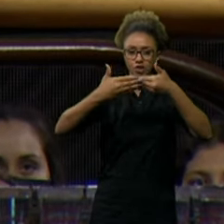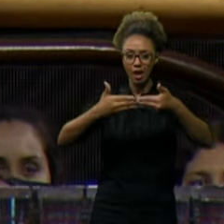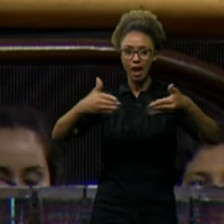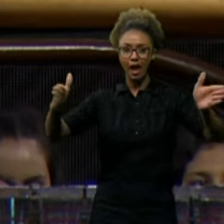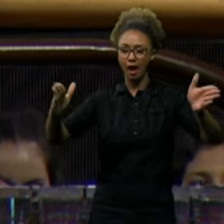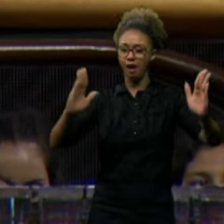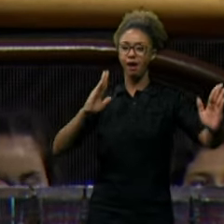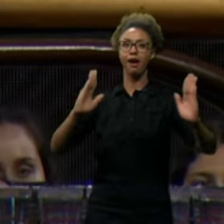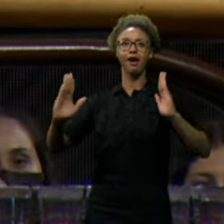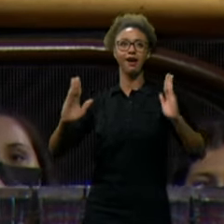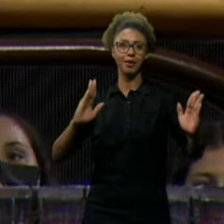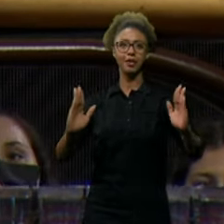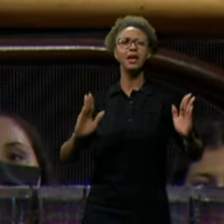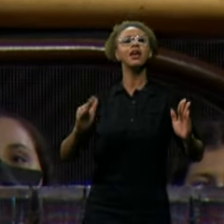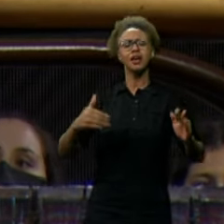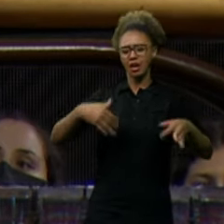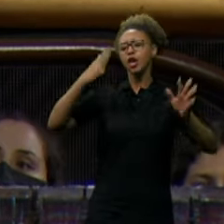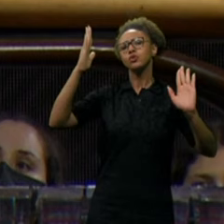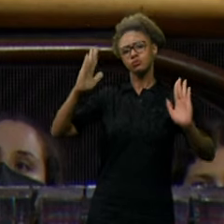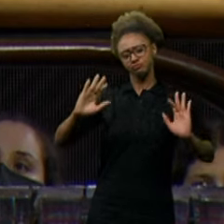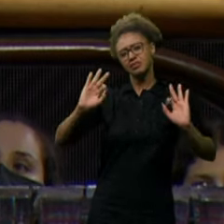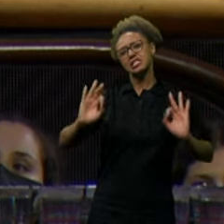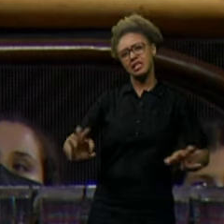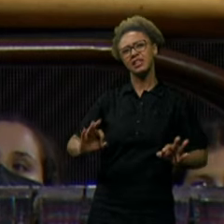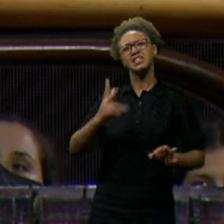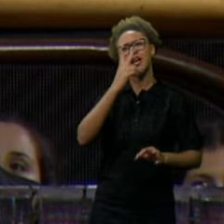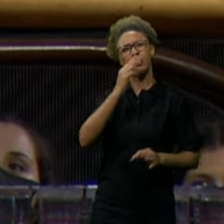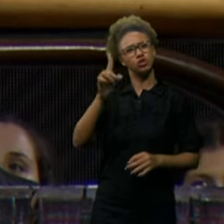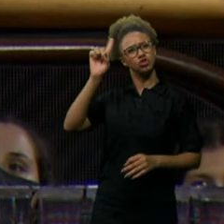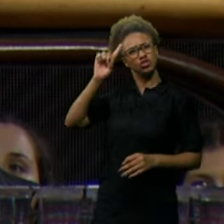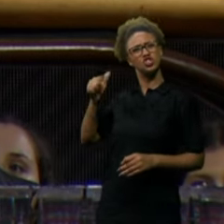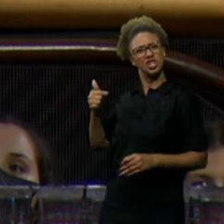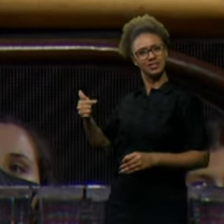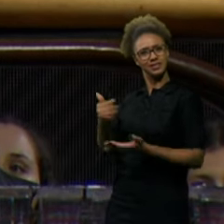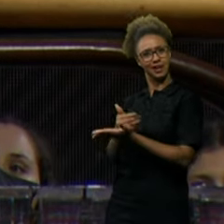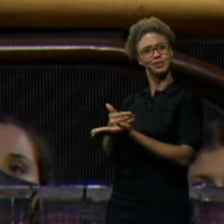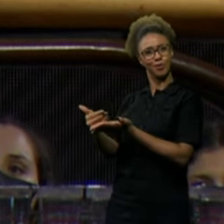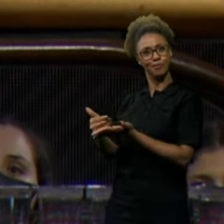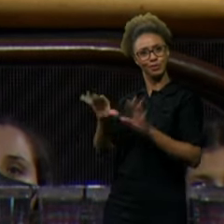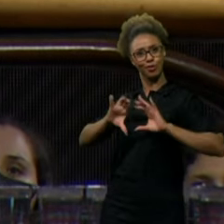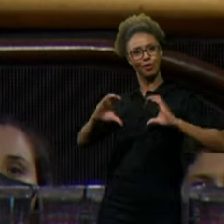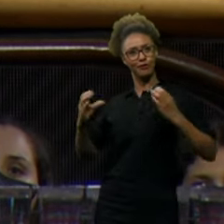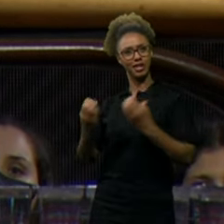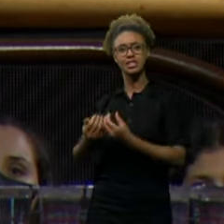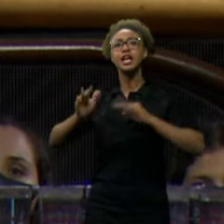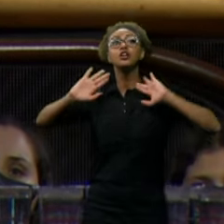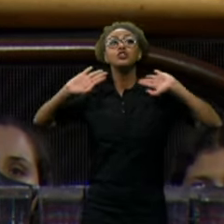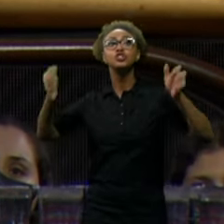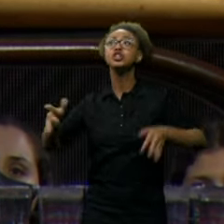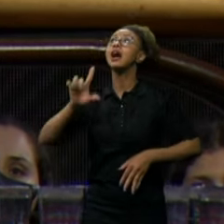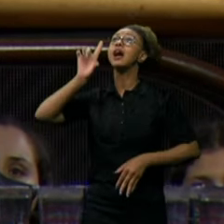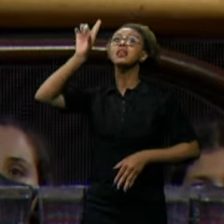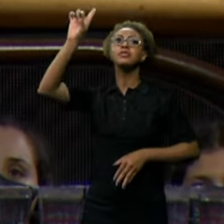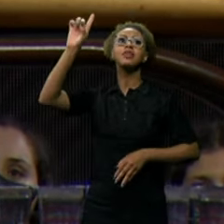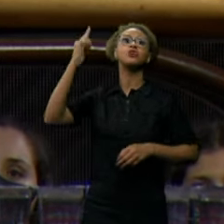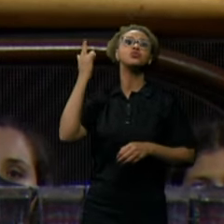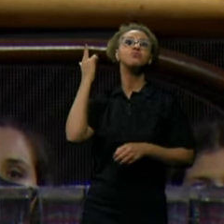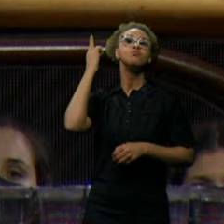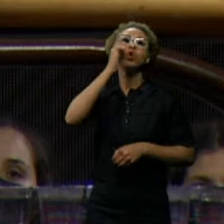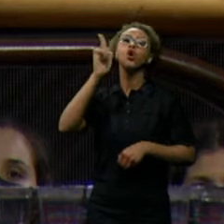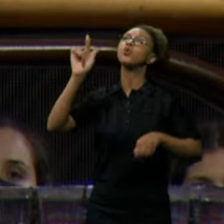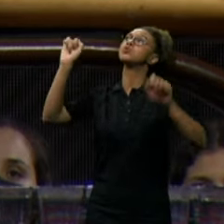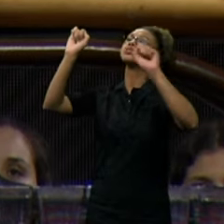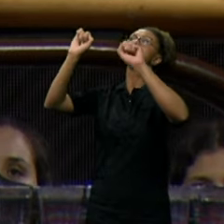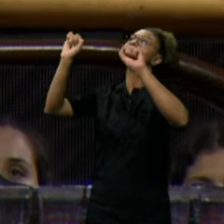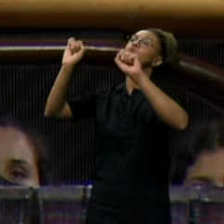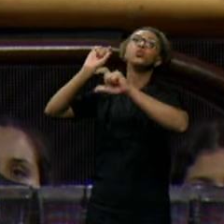que durante esses dias desde a abertura Se não me engano no dia 7 o senhor abriu janelas que conectam céu EA